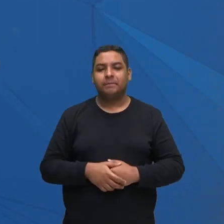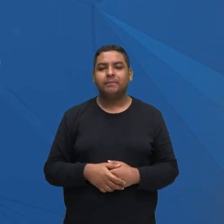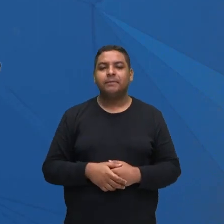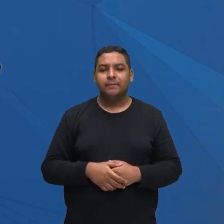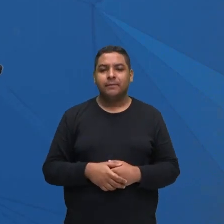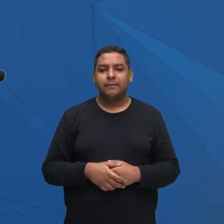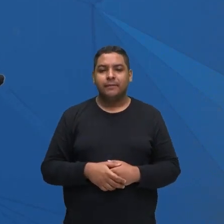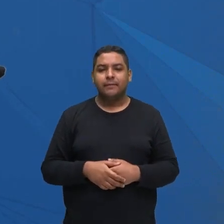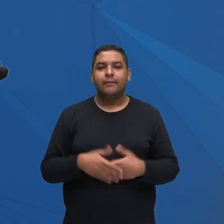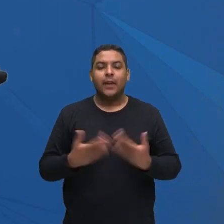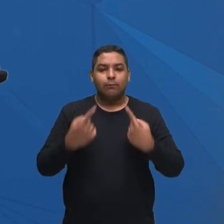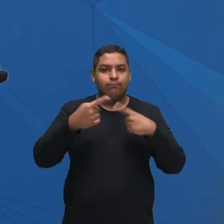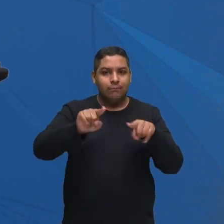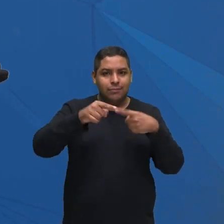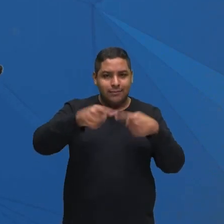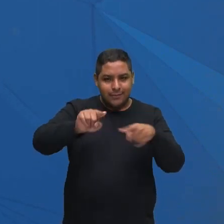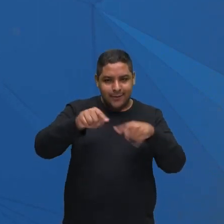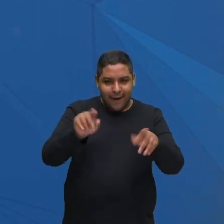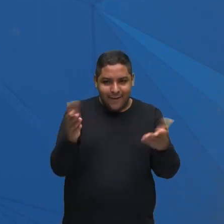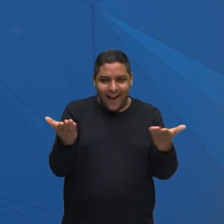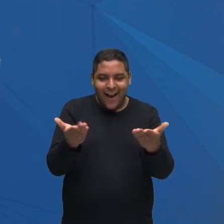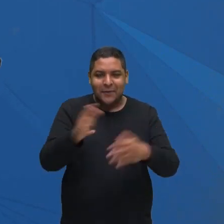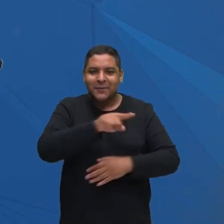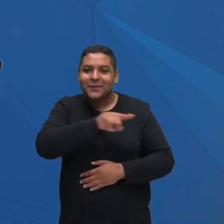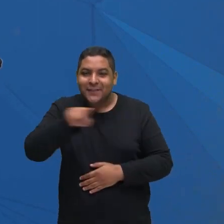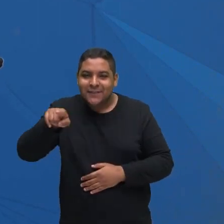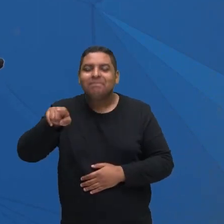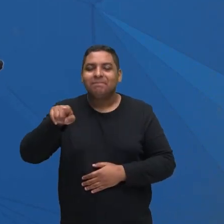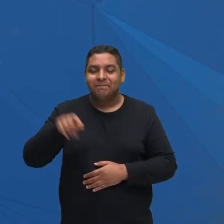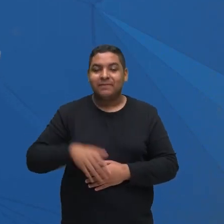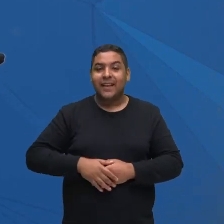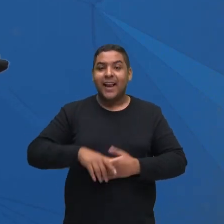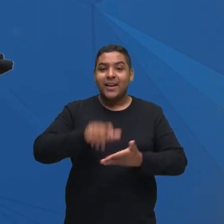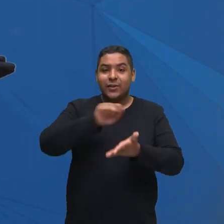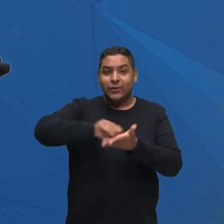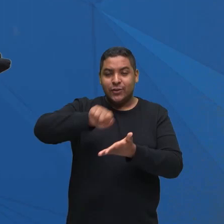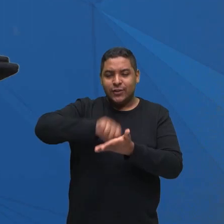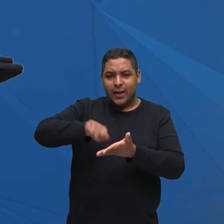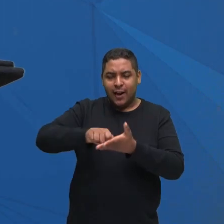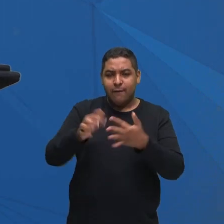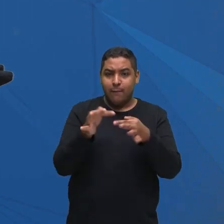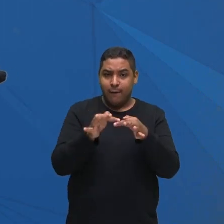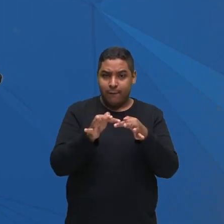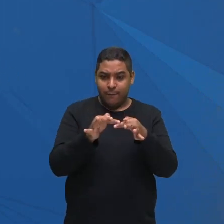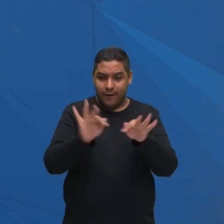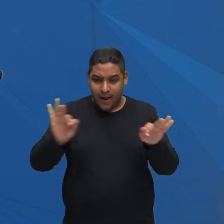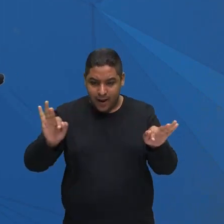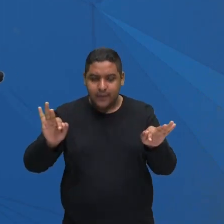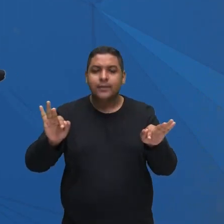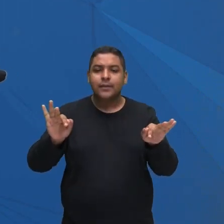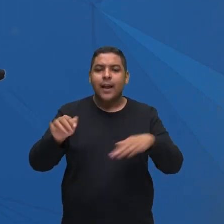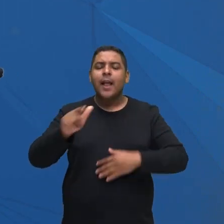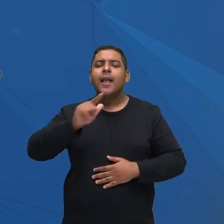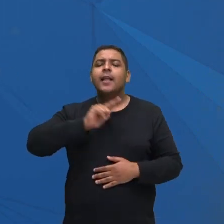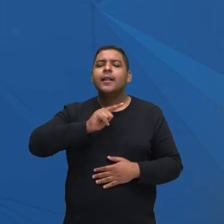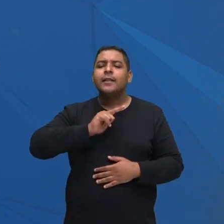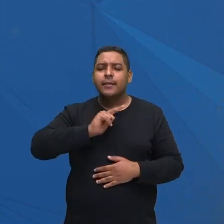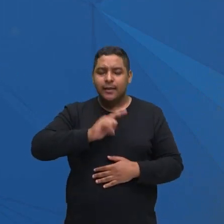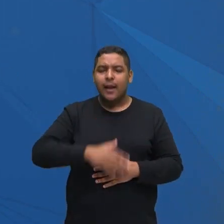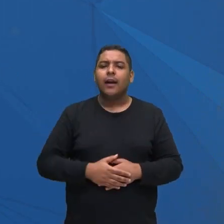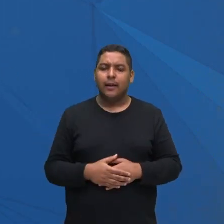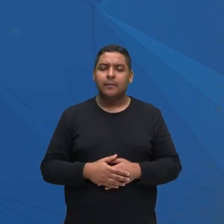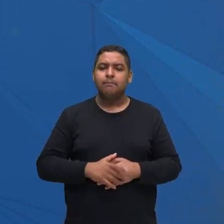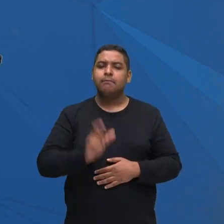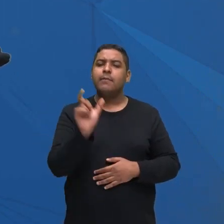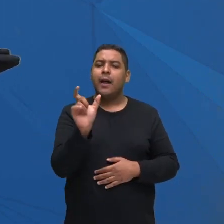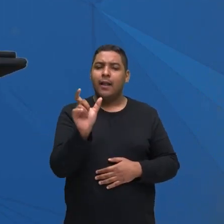Então, desafio para vocês, escreve para mim uma frase que tenha esse termo até o